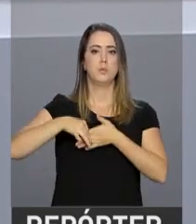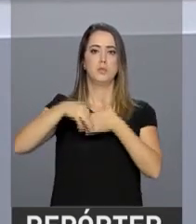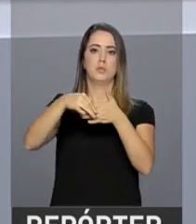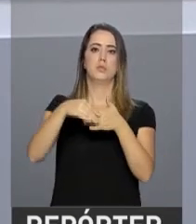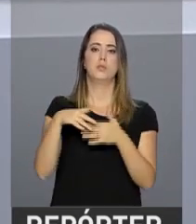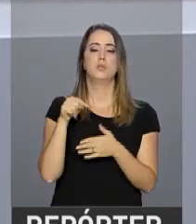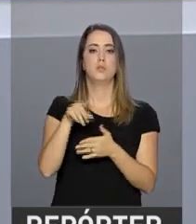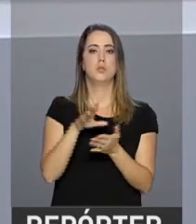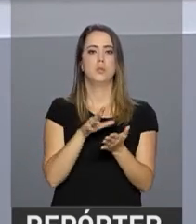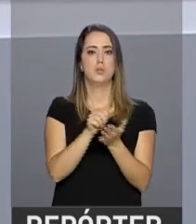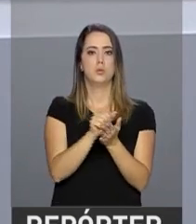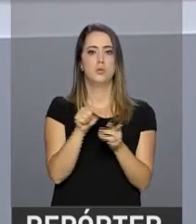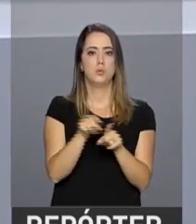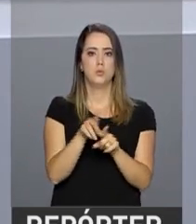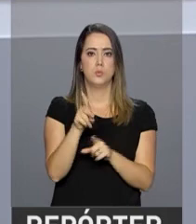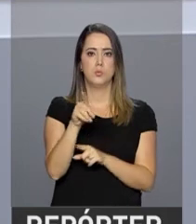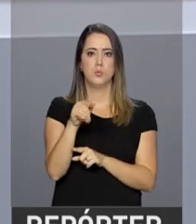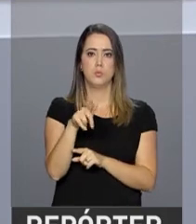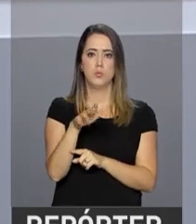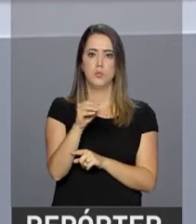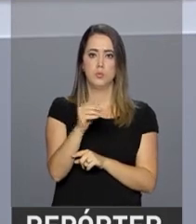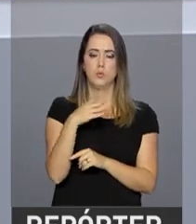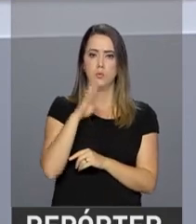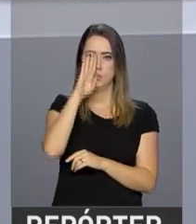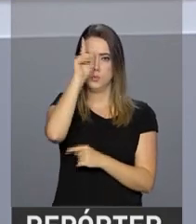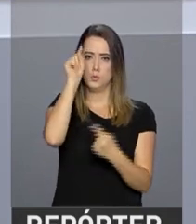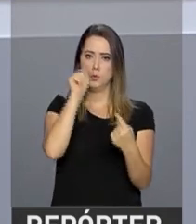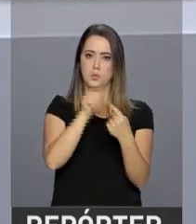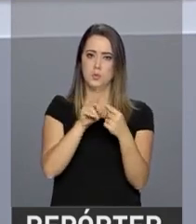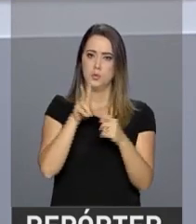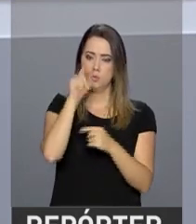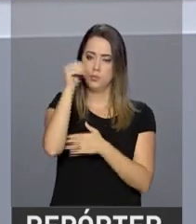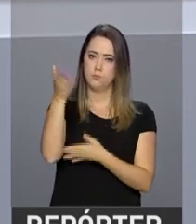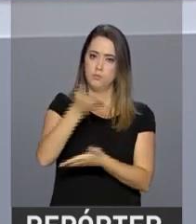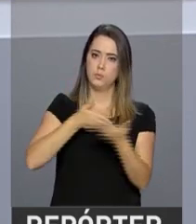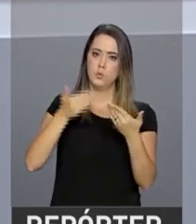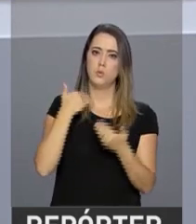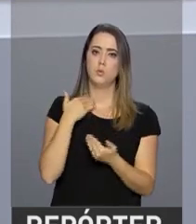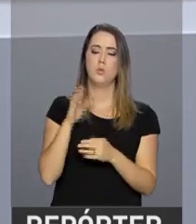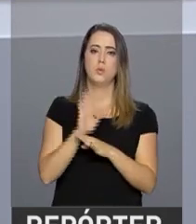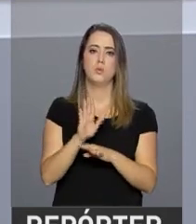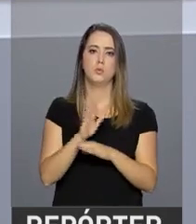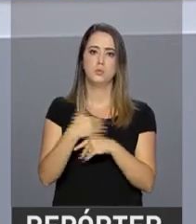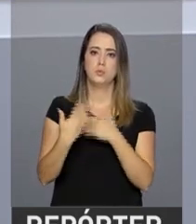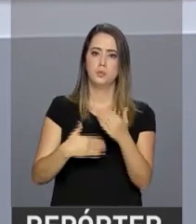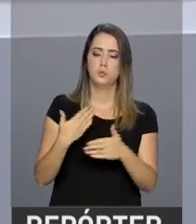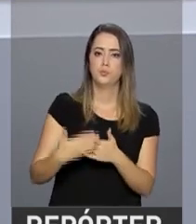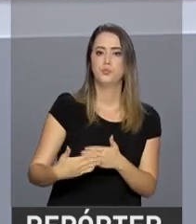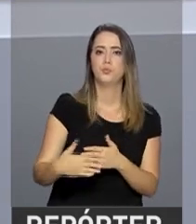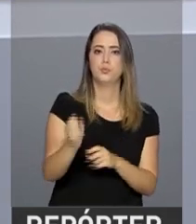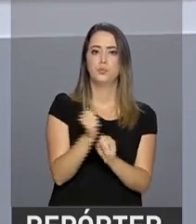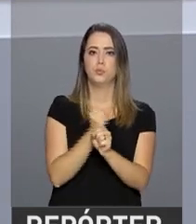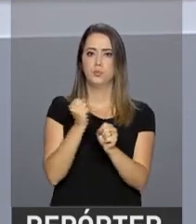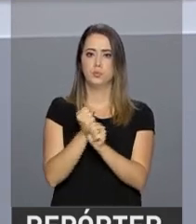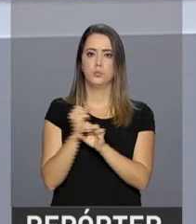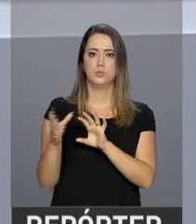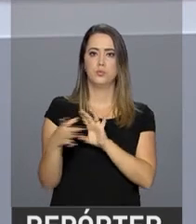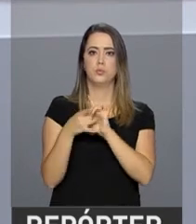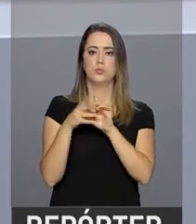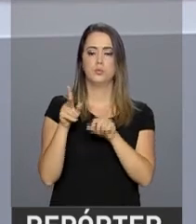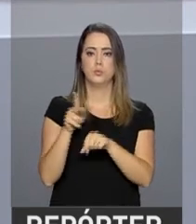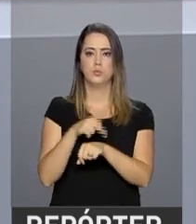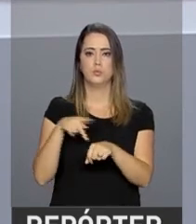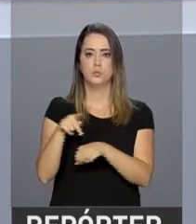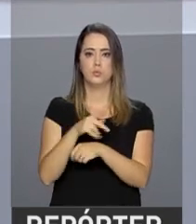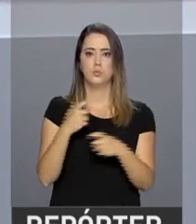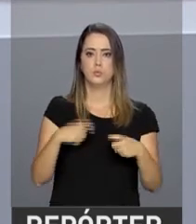durante a posse de oliveira disse que a prioridade é fortalecer as ações do banco no apoio ao desenvolvimento da infraestrutura ea